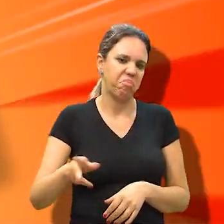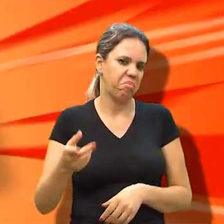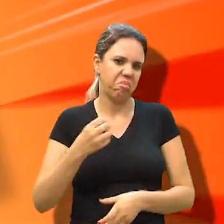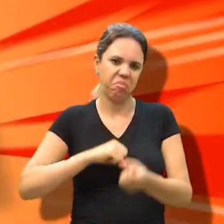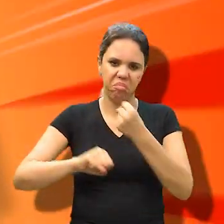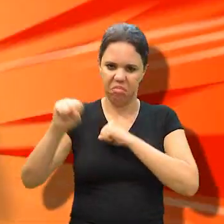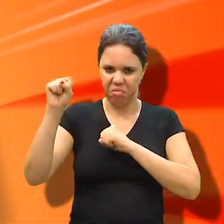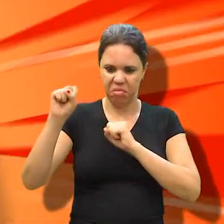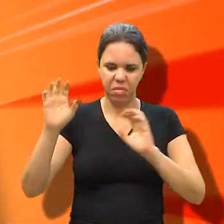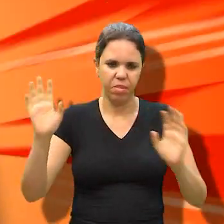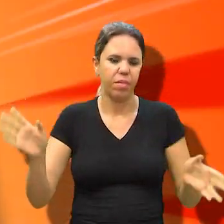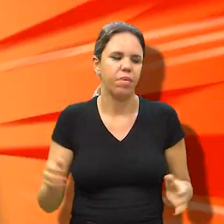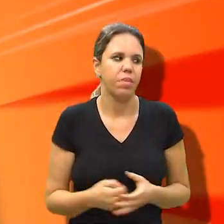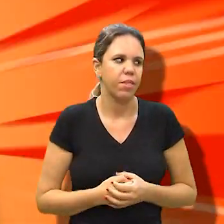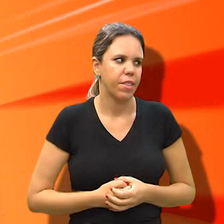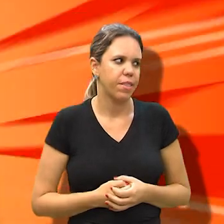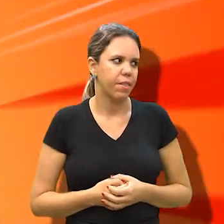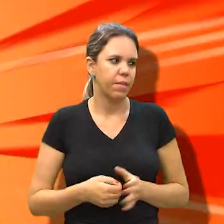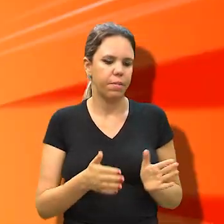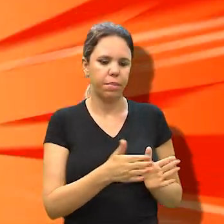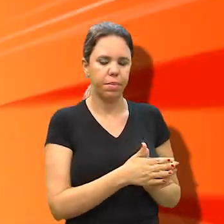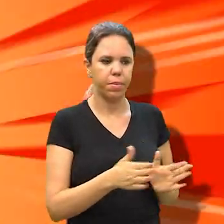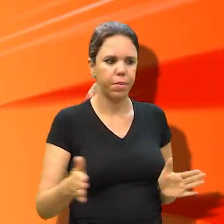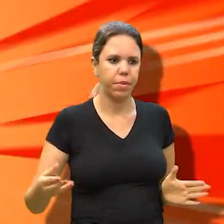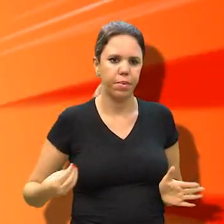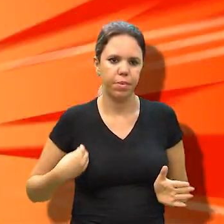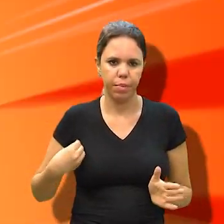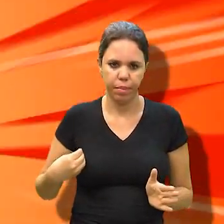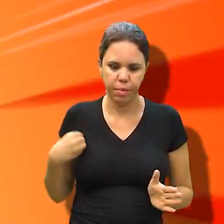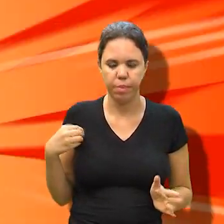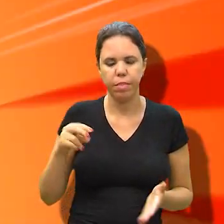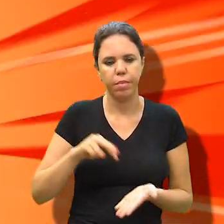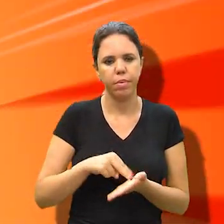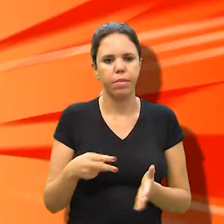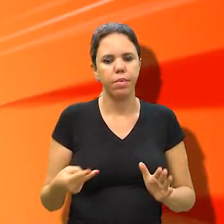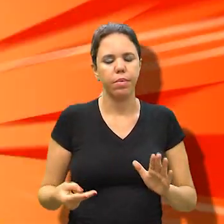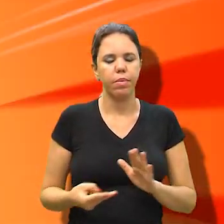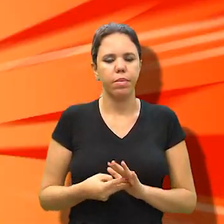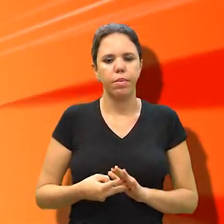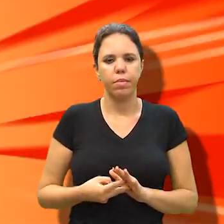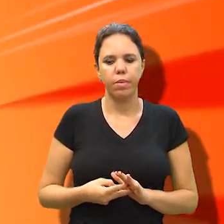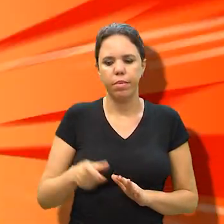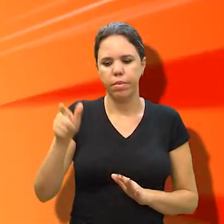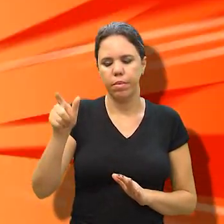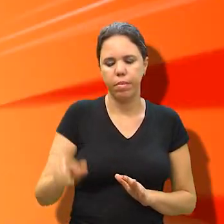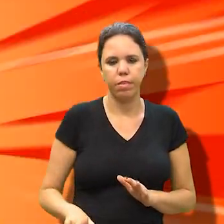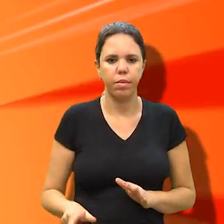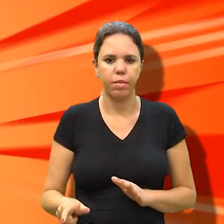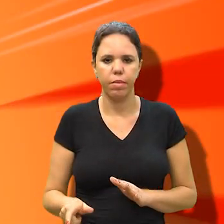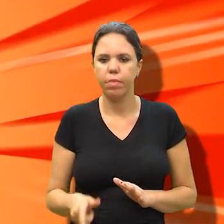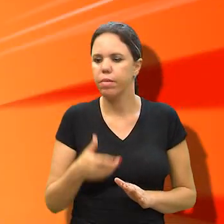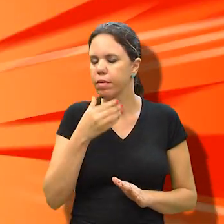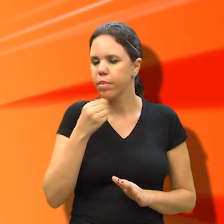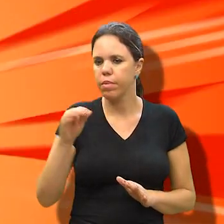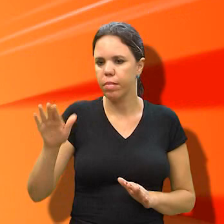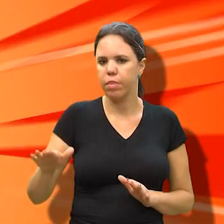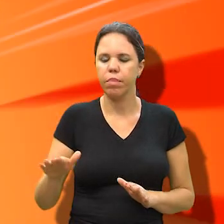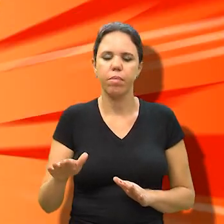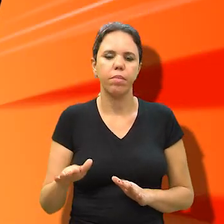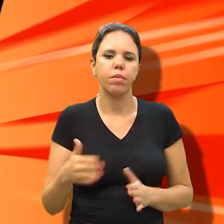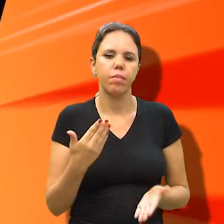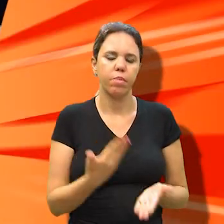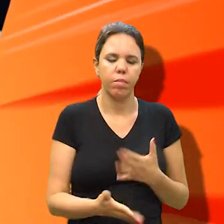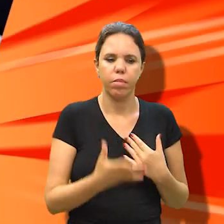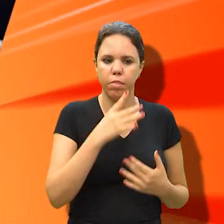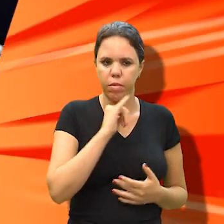anti-herói, mas a jornada se dá pelo seguinte, né? É um garoto, né, que ele perdeu